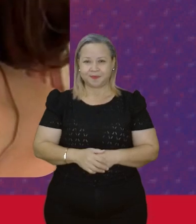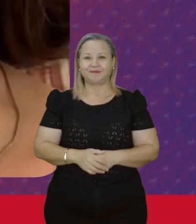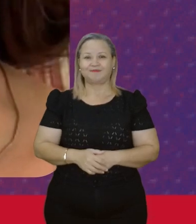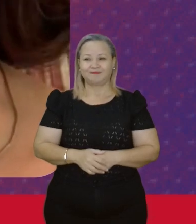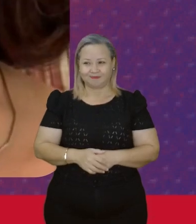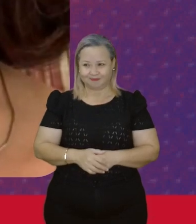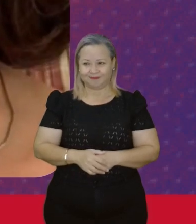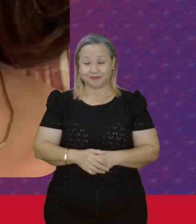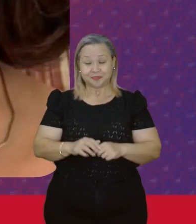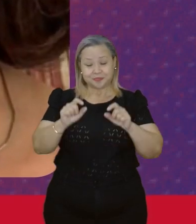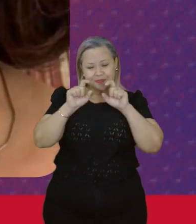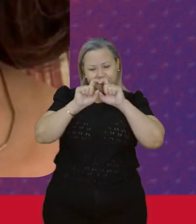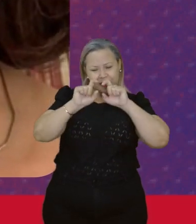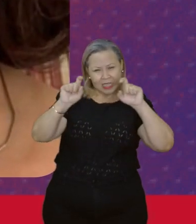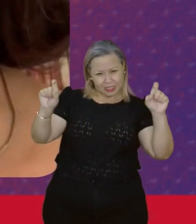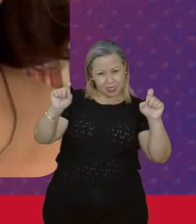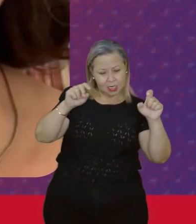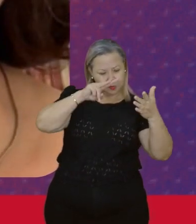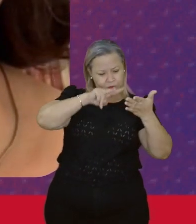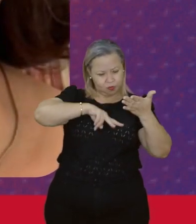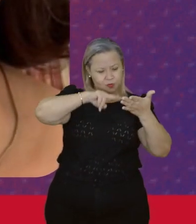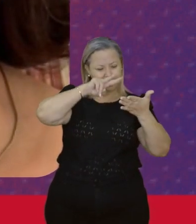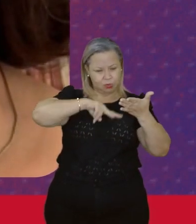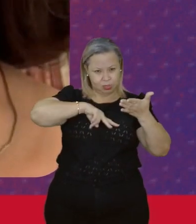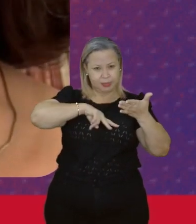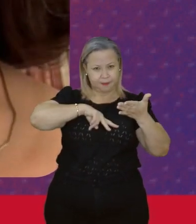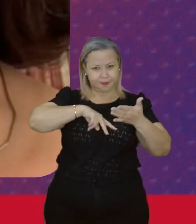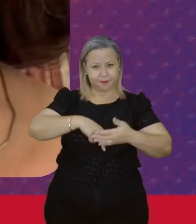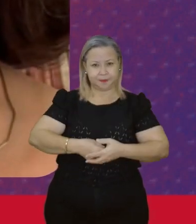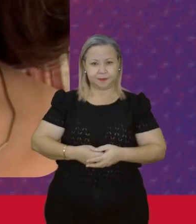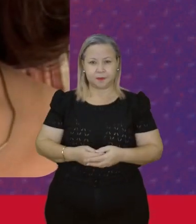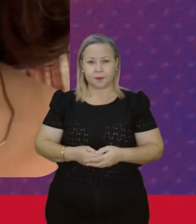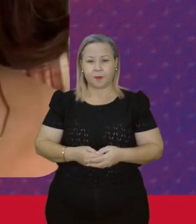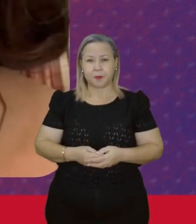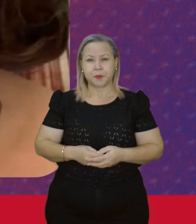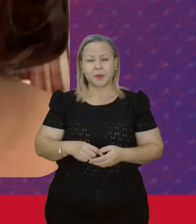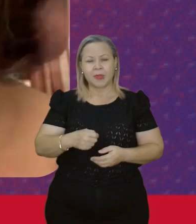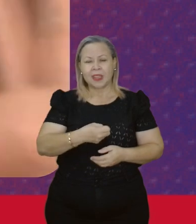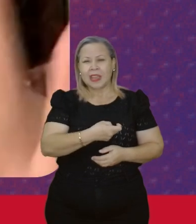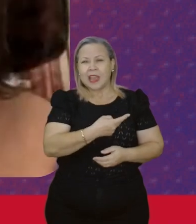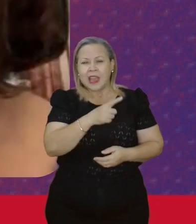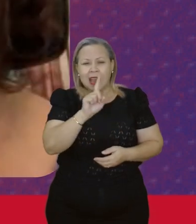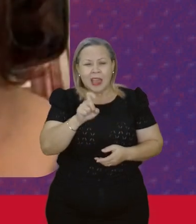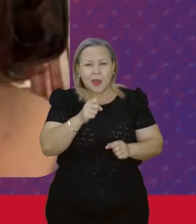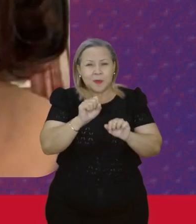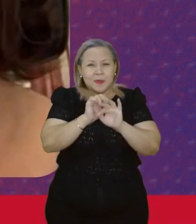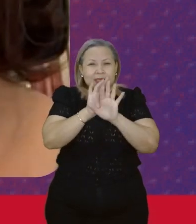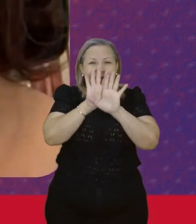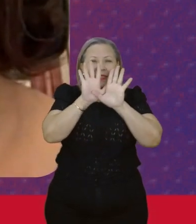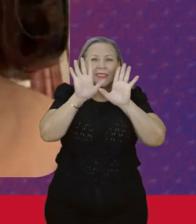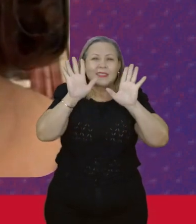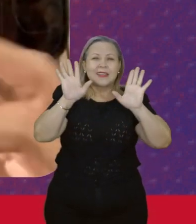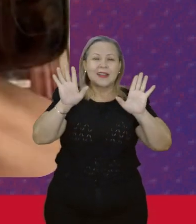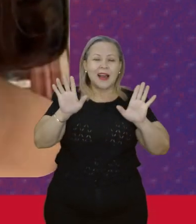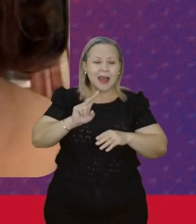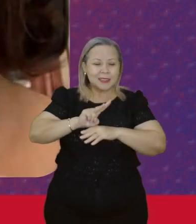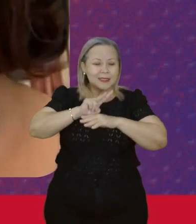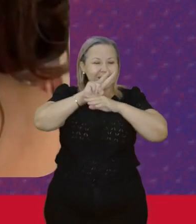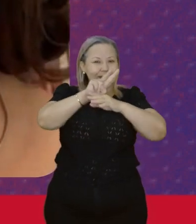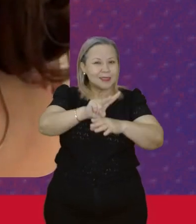Este trecho que eu acabei de ler é uma das mais claras defesas